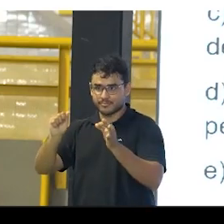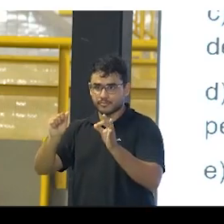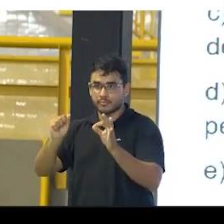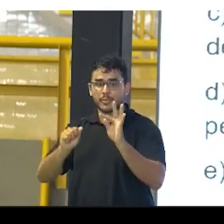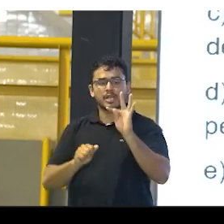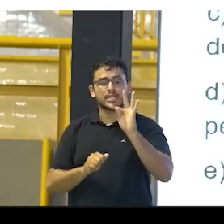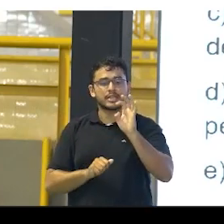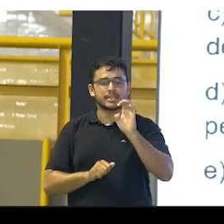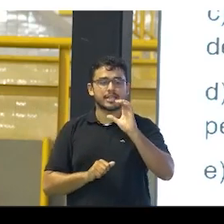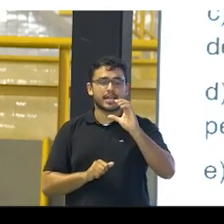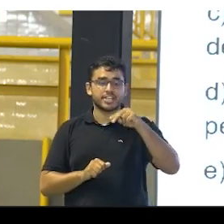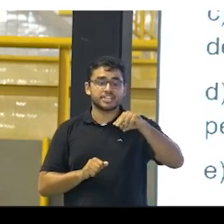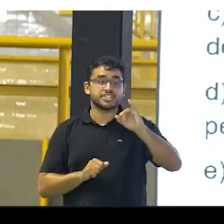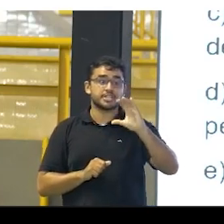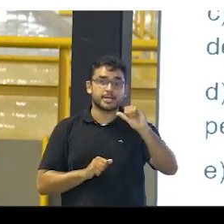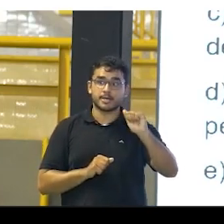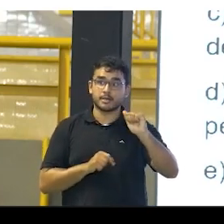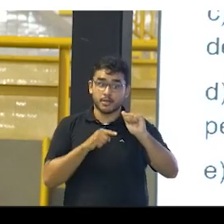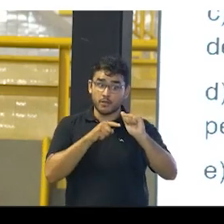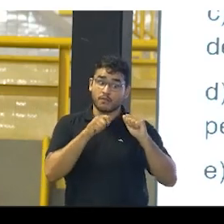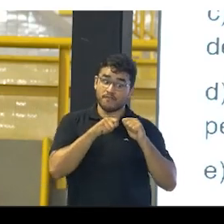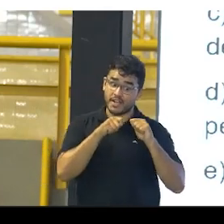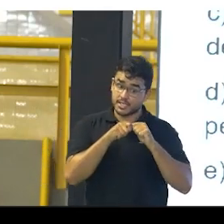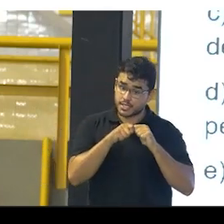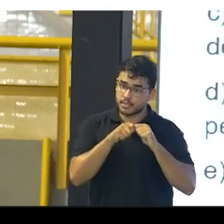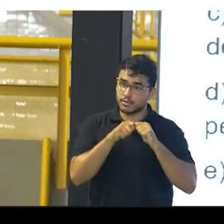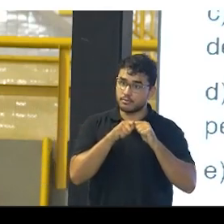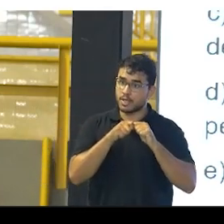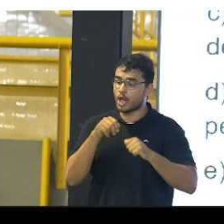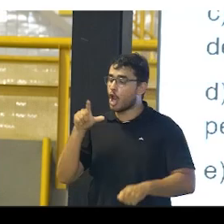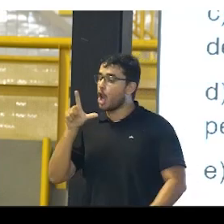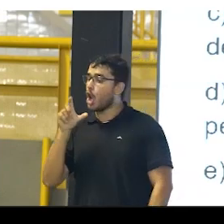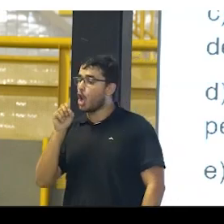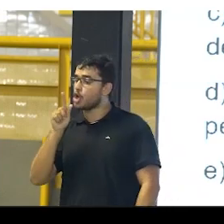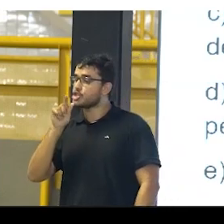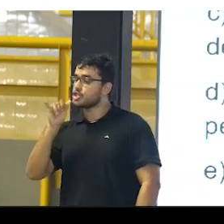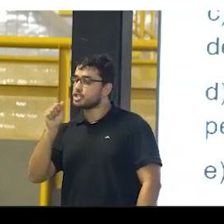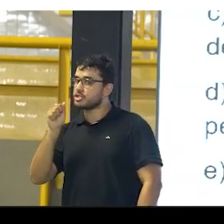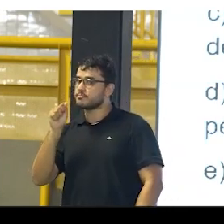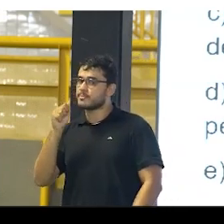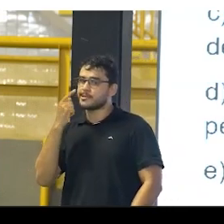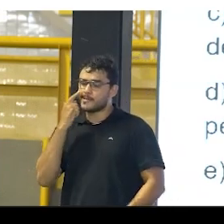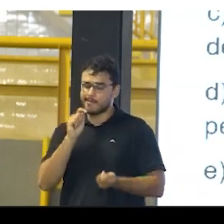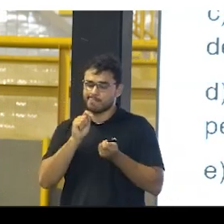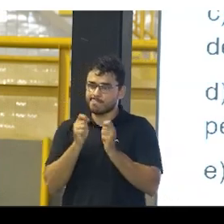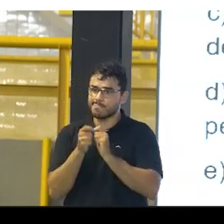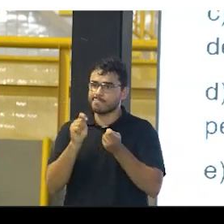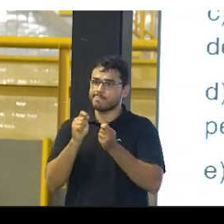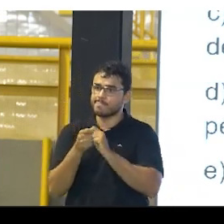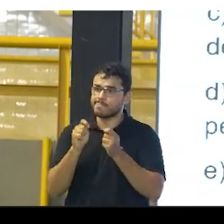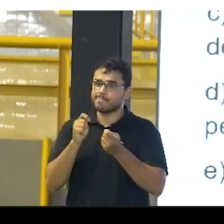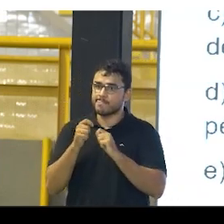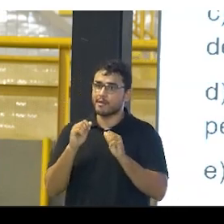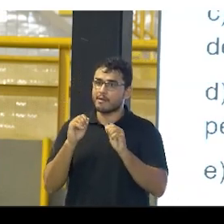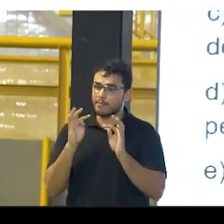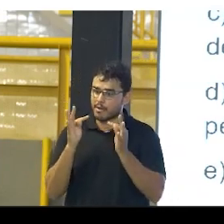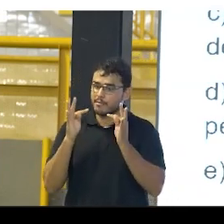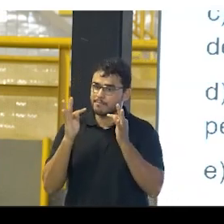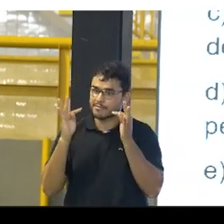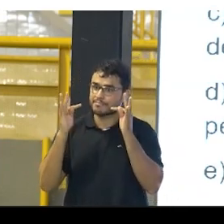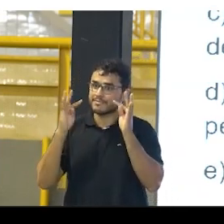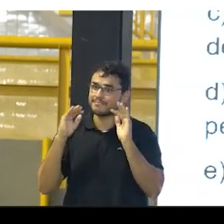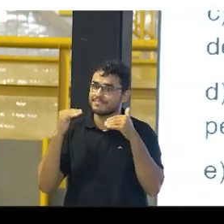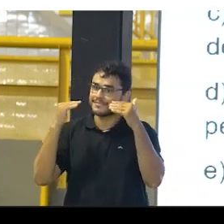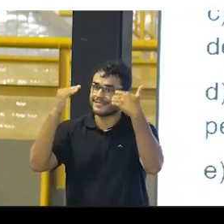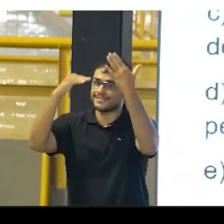esse saber fazer. Ok? Todo mundo aqui nasce e com o tempo domina a língua portuguesa.